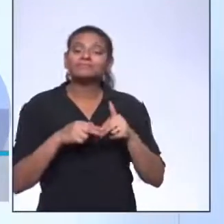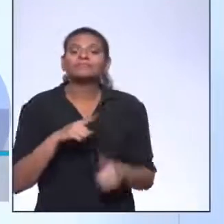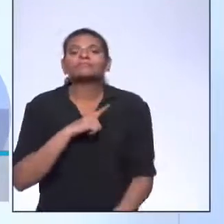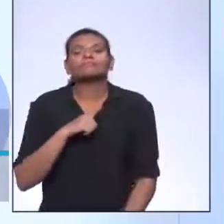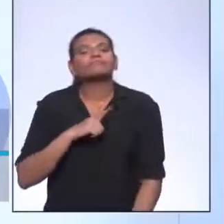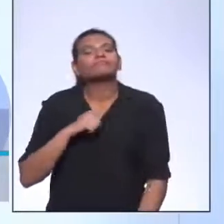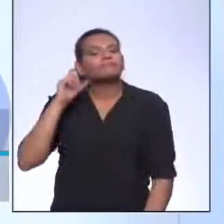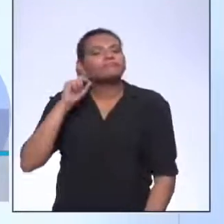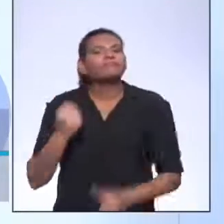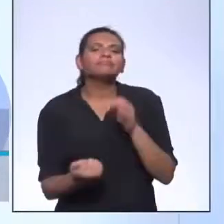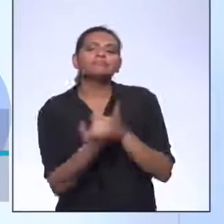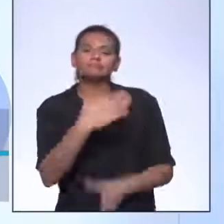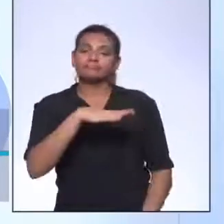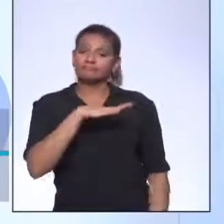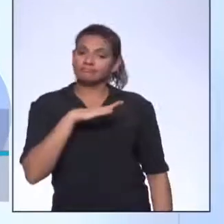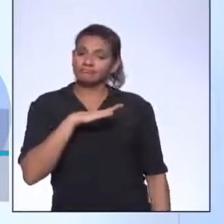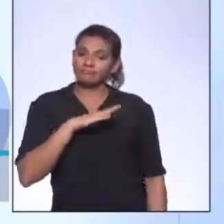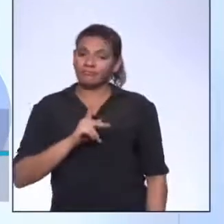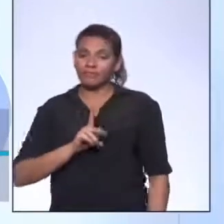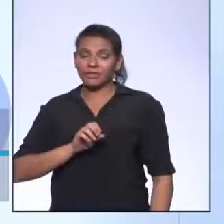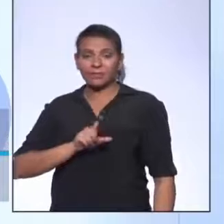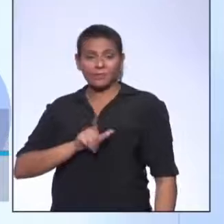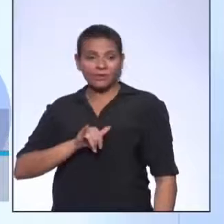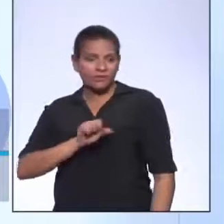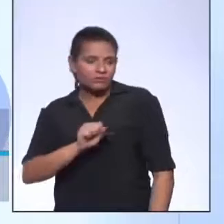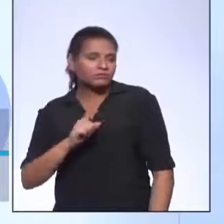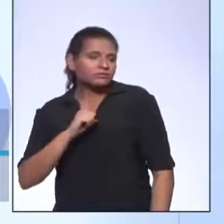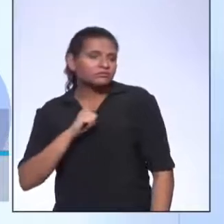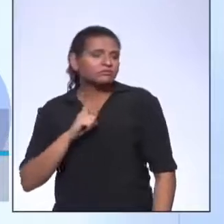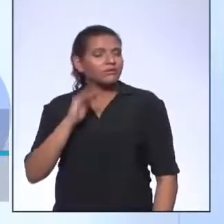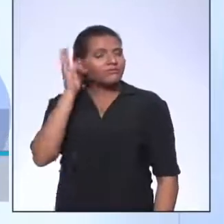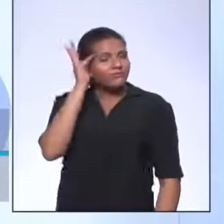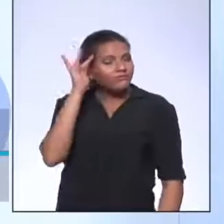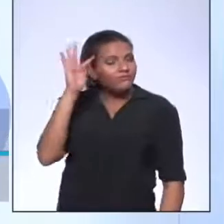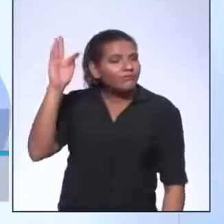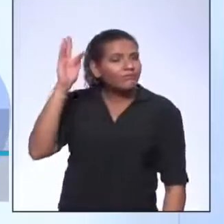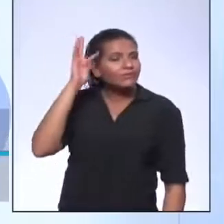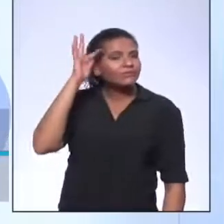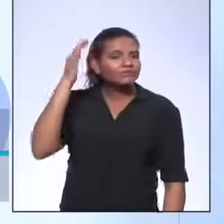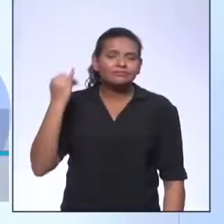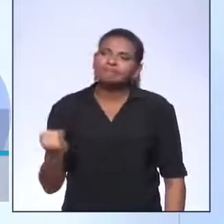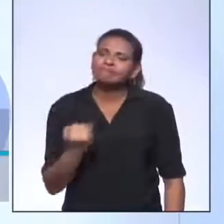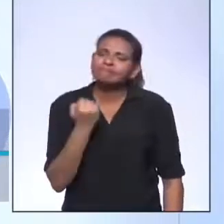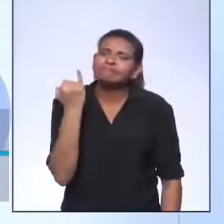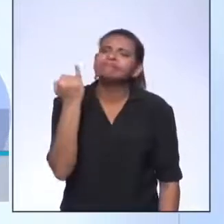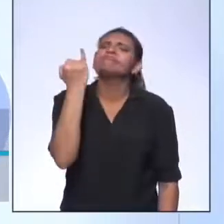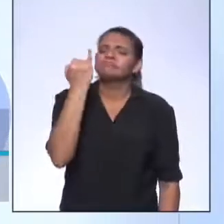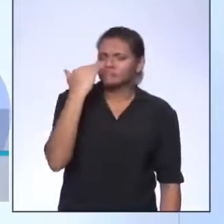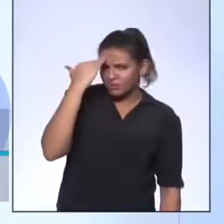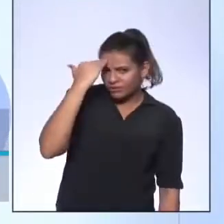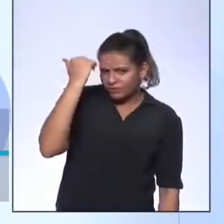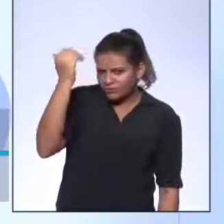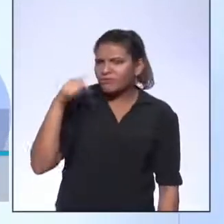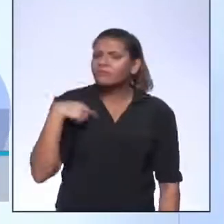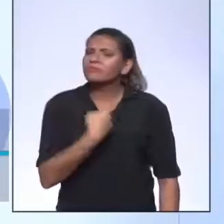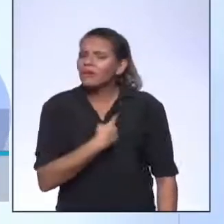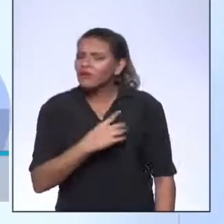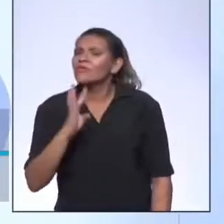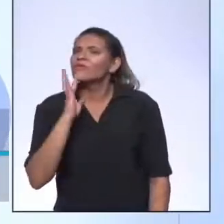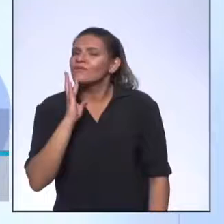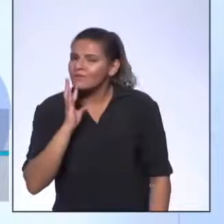a beleza, ela é muito mais importante. Lá nós temos filósofos muito importantes até hoje, nós falamos de